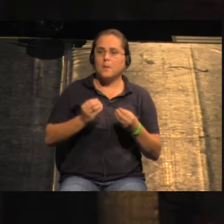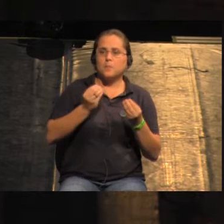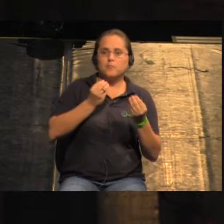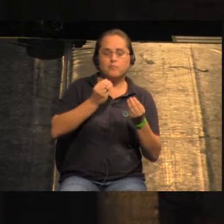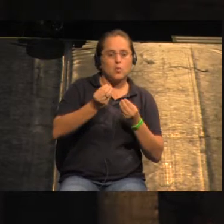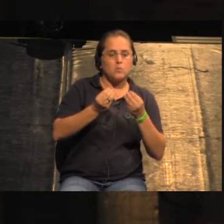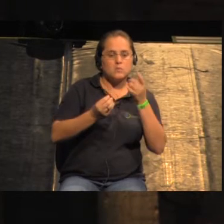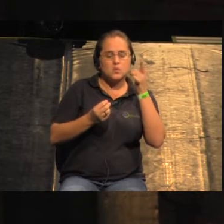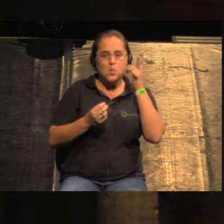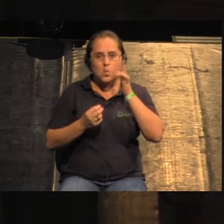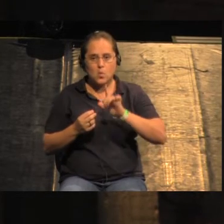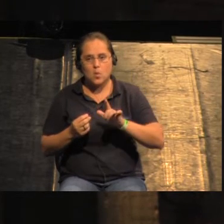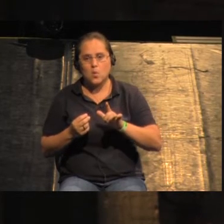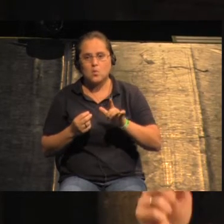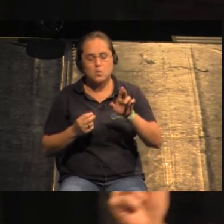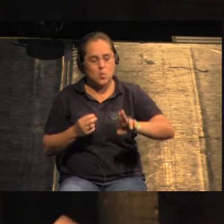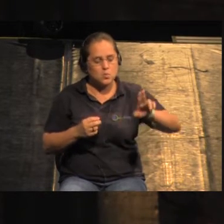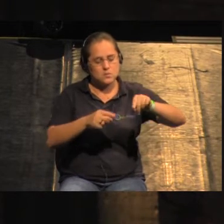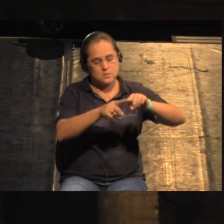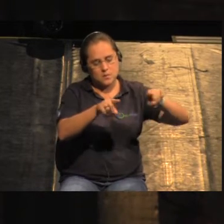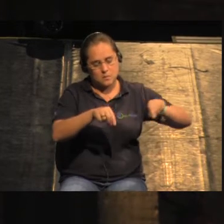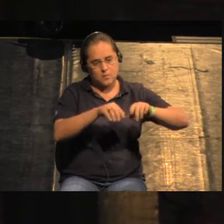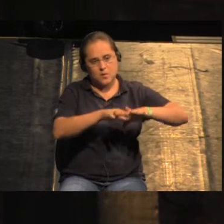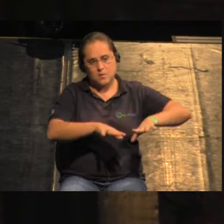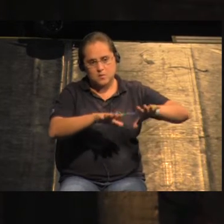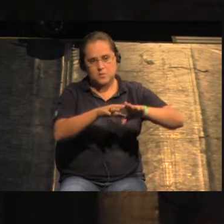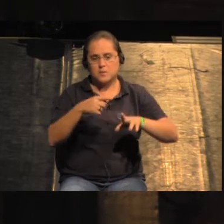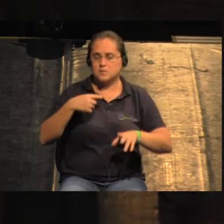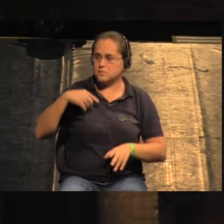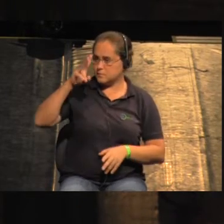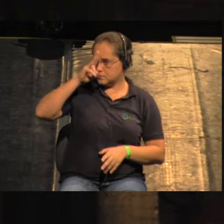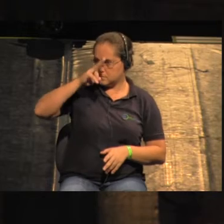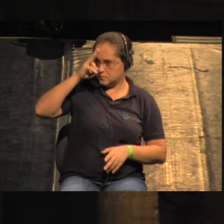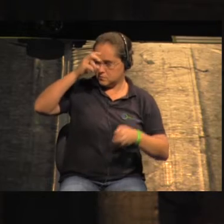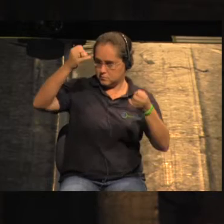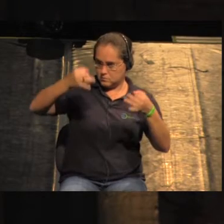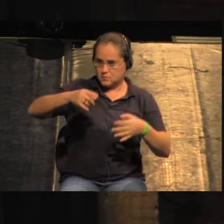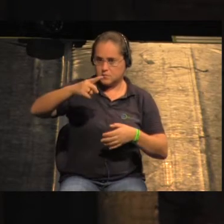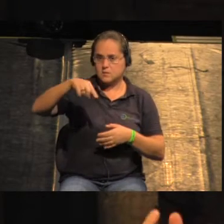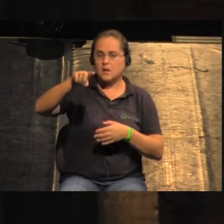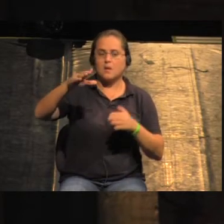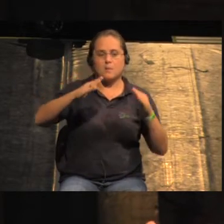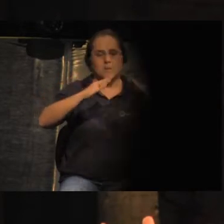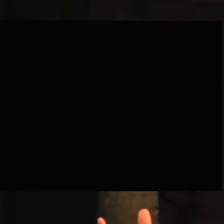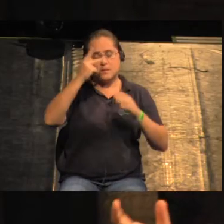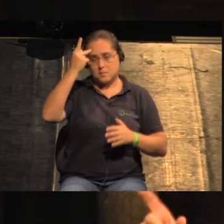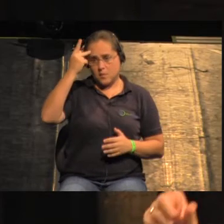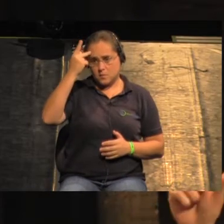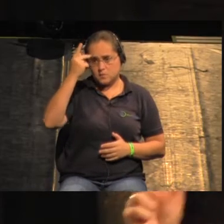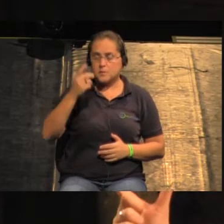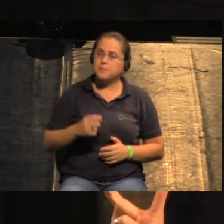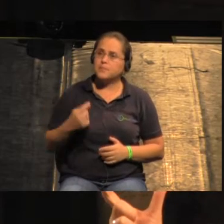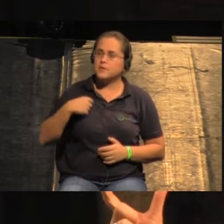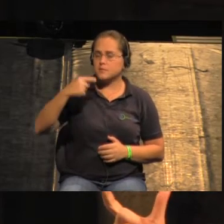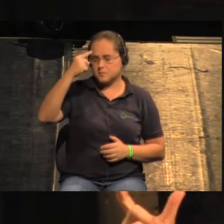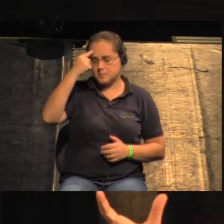produtos que você concebe em relação a um determinado tipo de uso de espaço. Então, eu vou contar uma história para vocês com relação ao